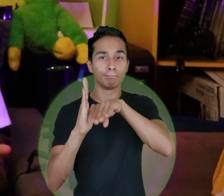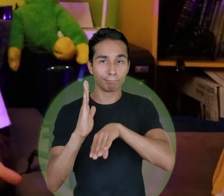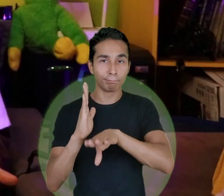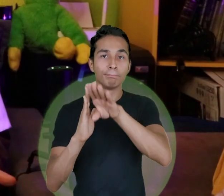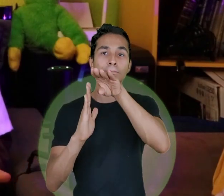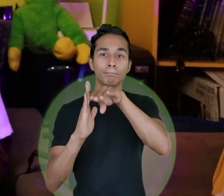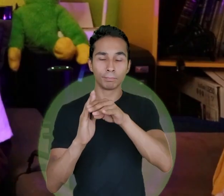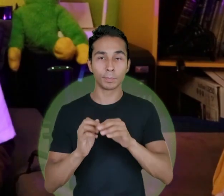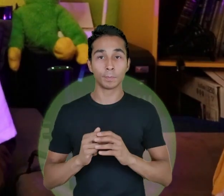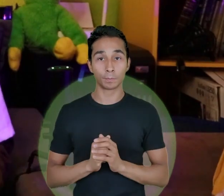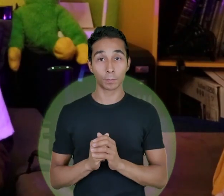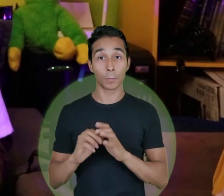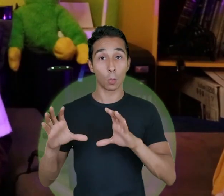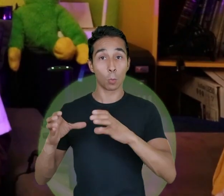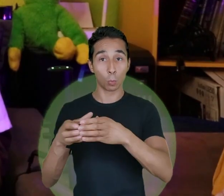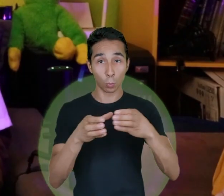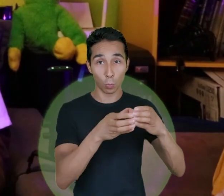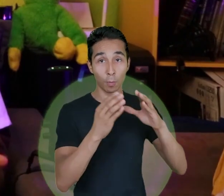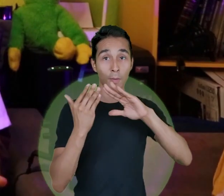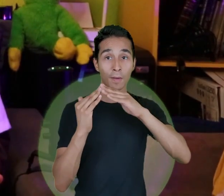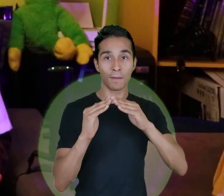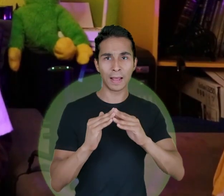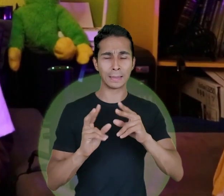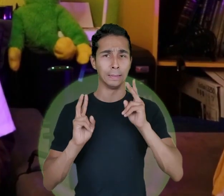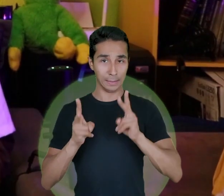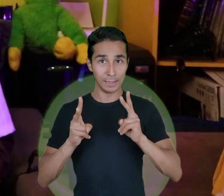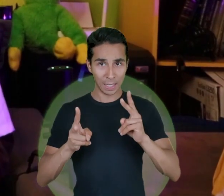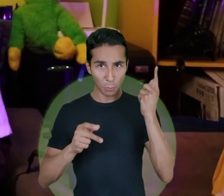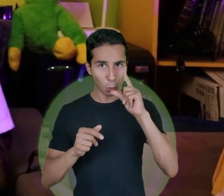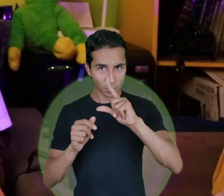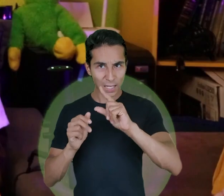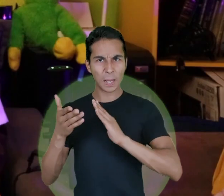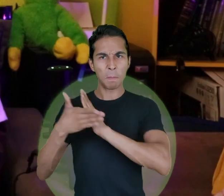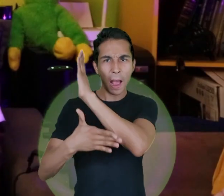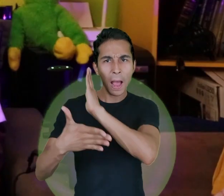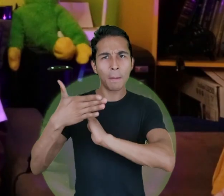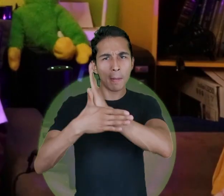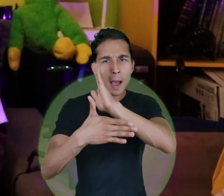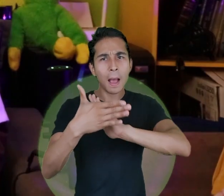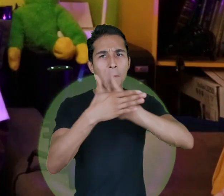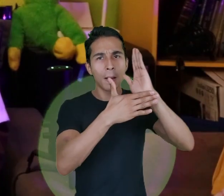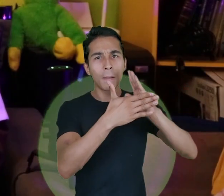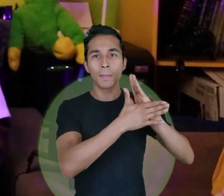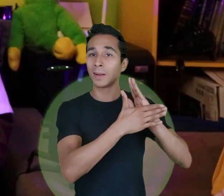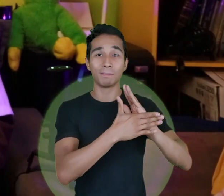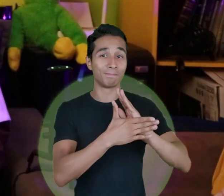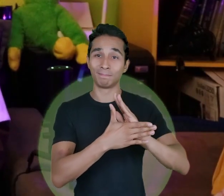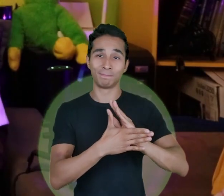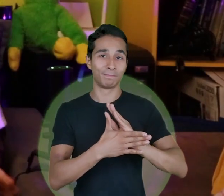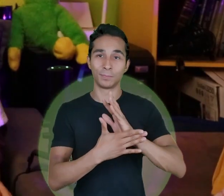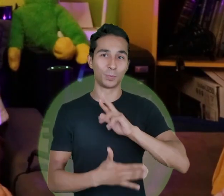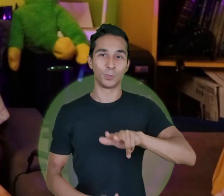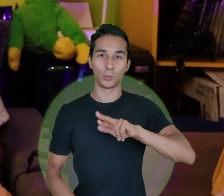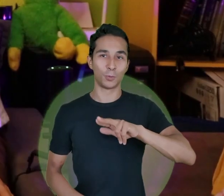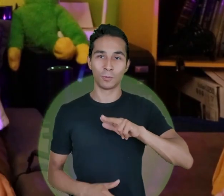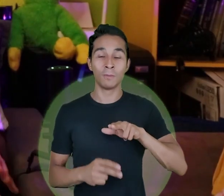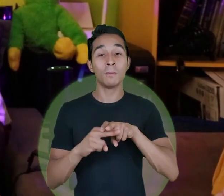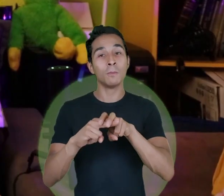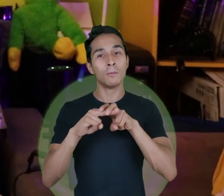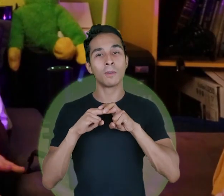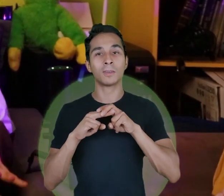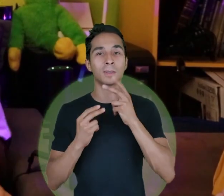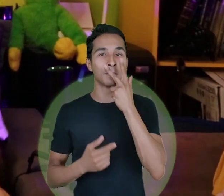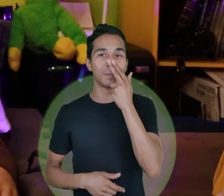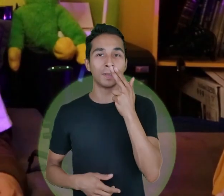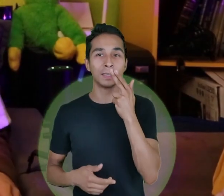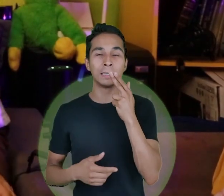recursos ou passando em editais ou sendo aí referências no mercado, né? Porque a gente entende que